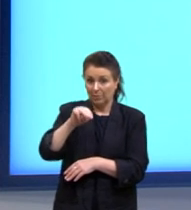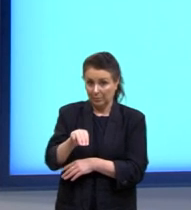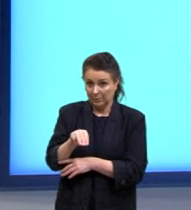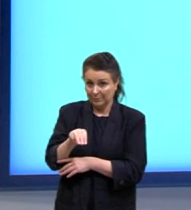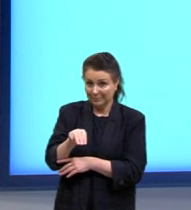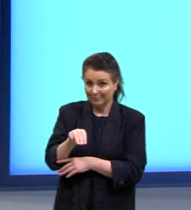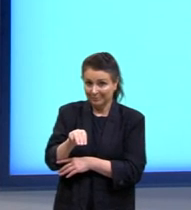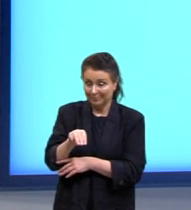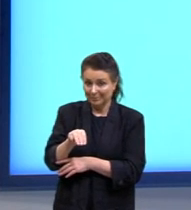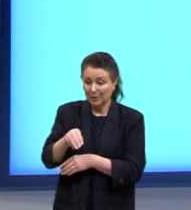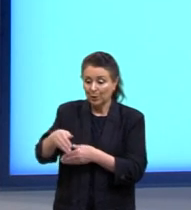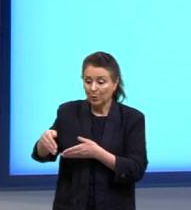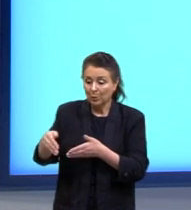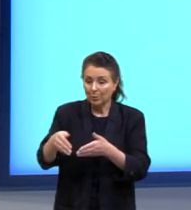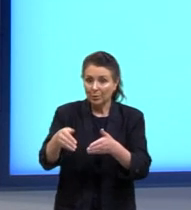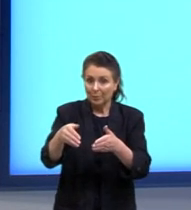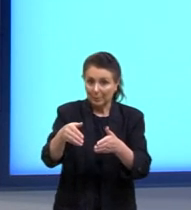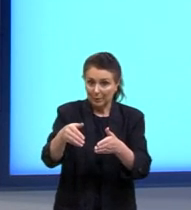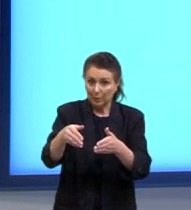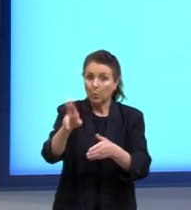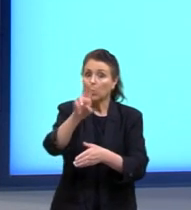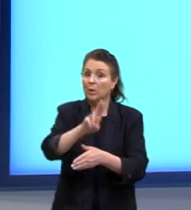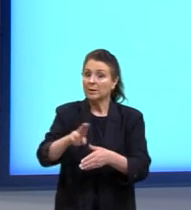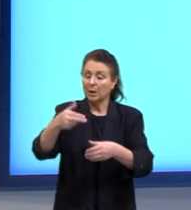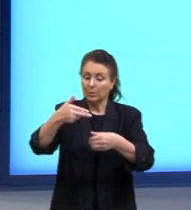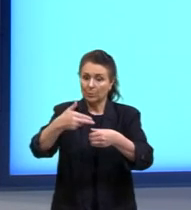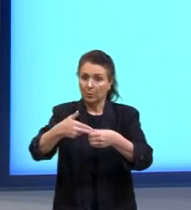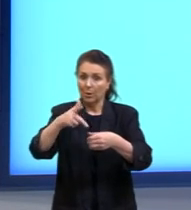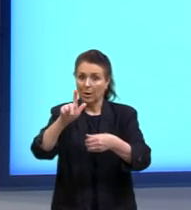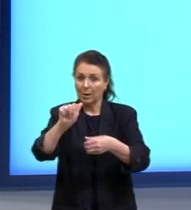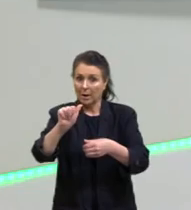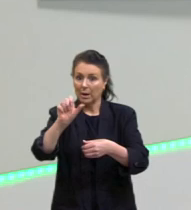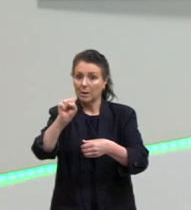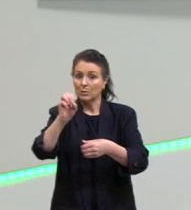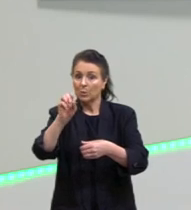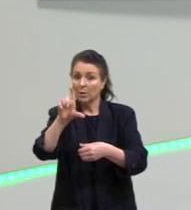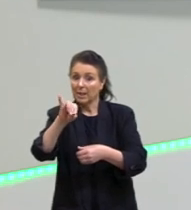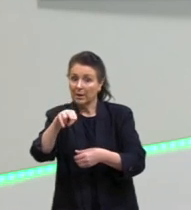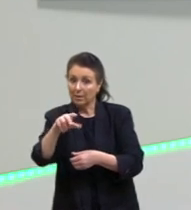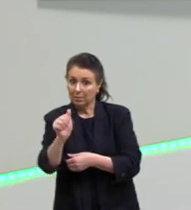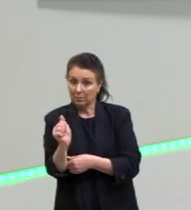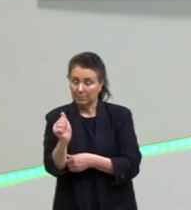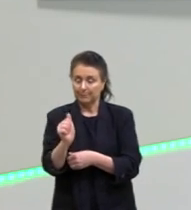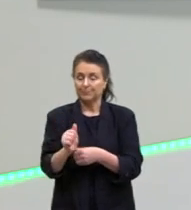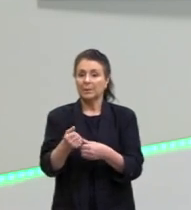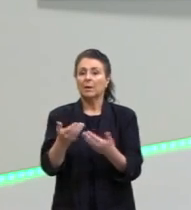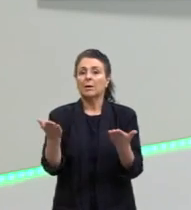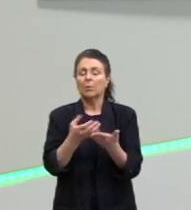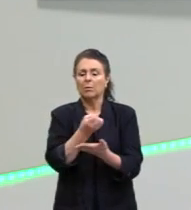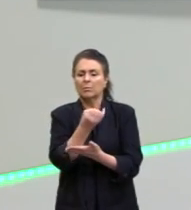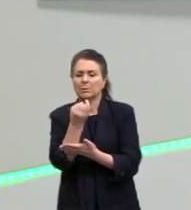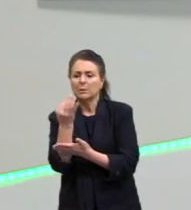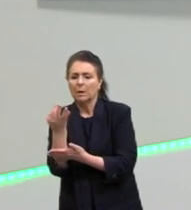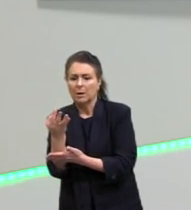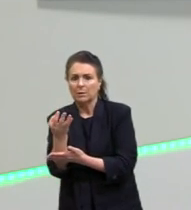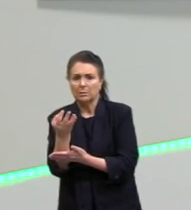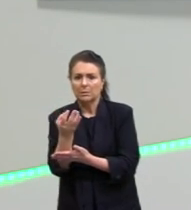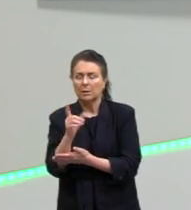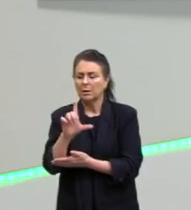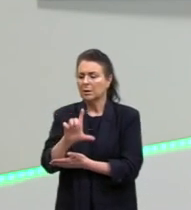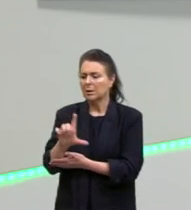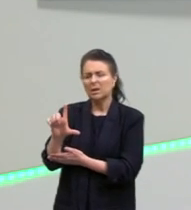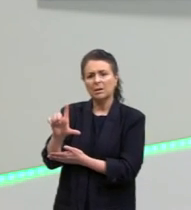que foi percorrido com gasolina só que como é que a gente chega na quantidade né quantos litros